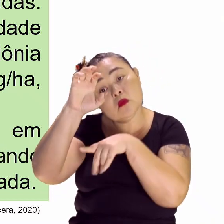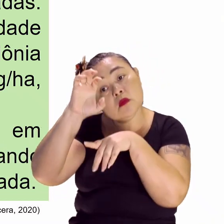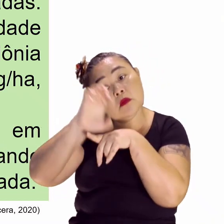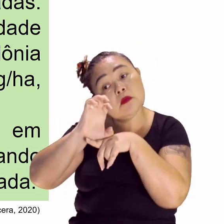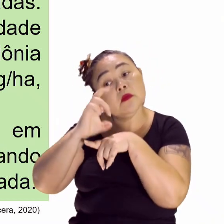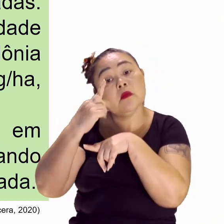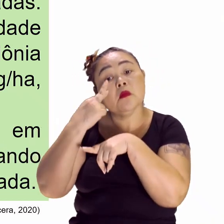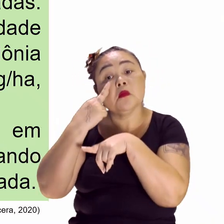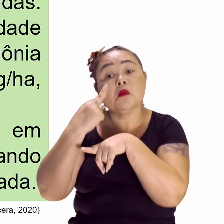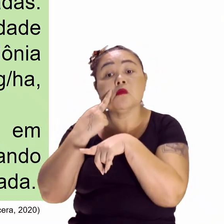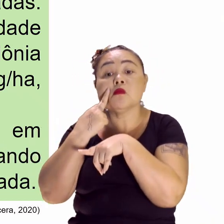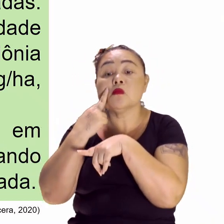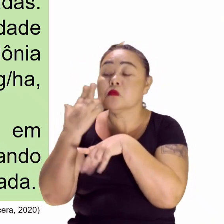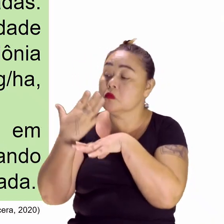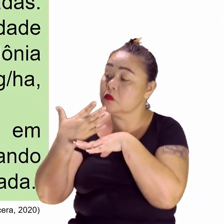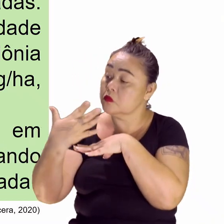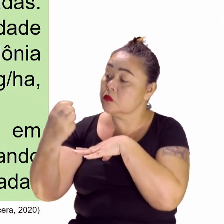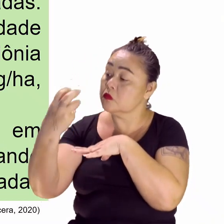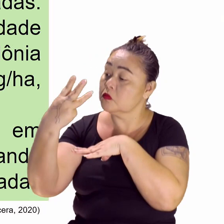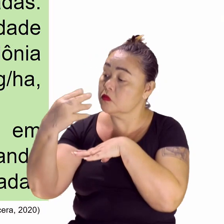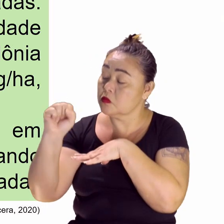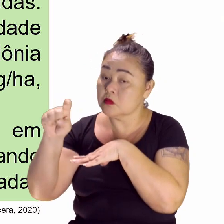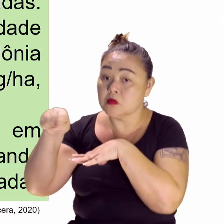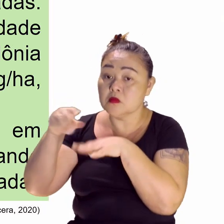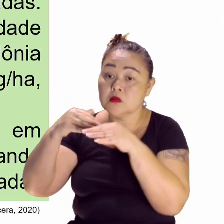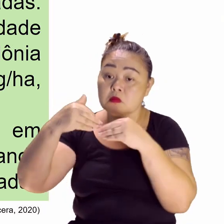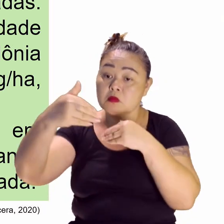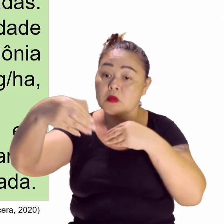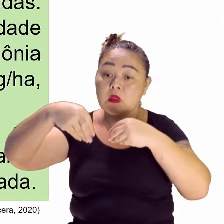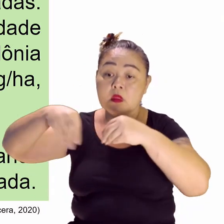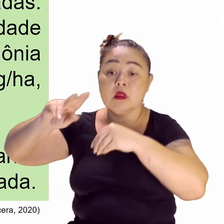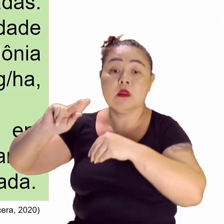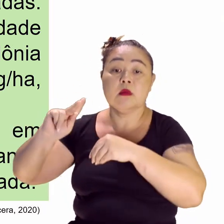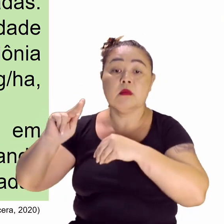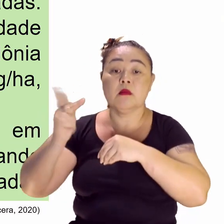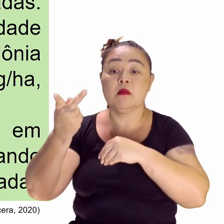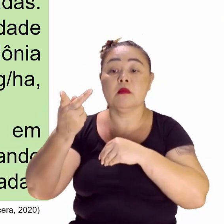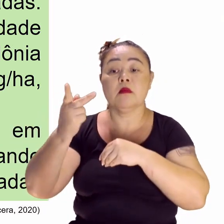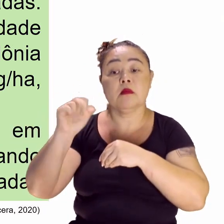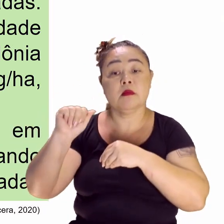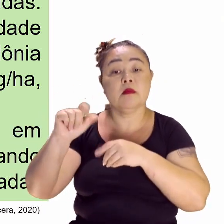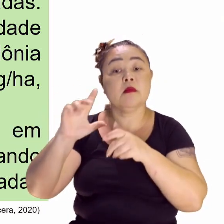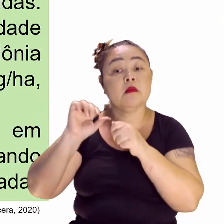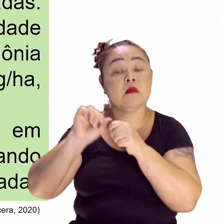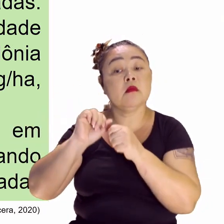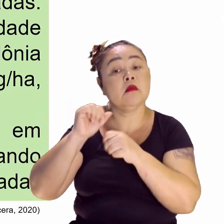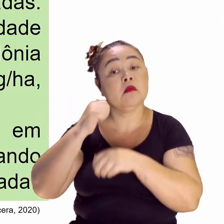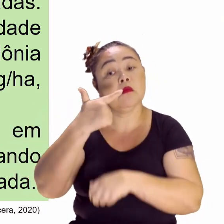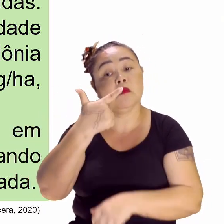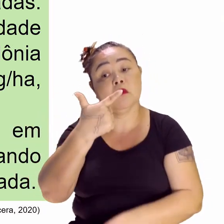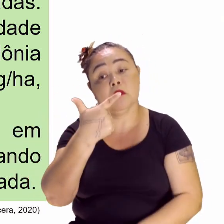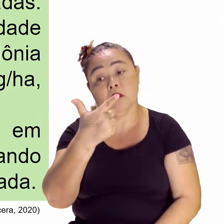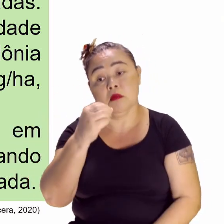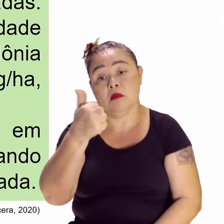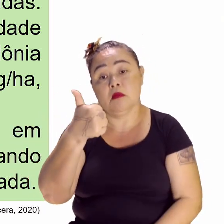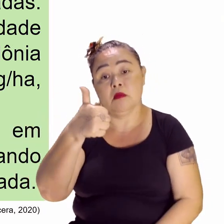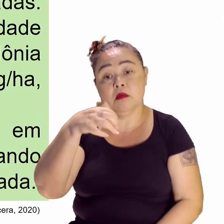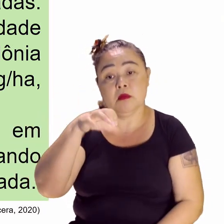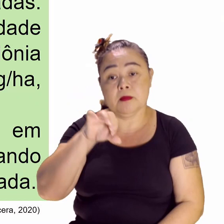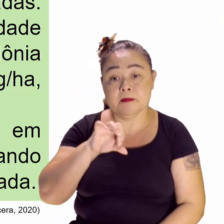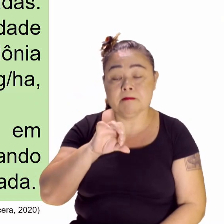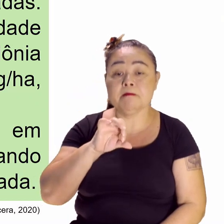em 348,4 mil hectares e em 2019 atingiu uma produção